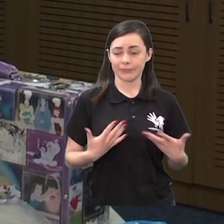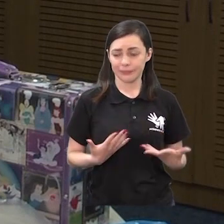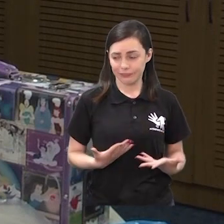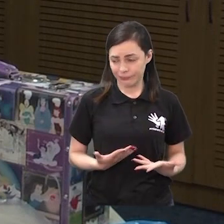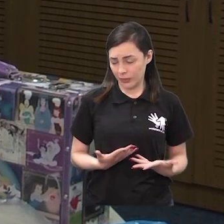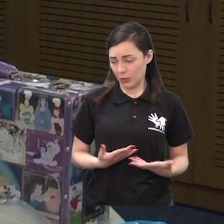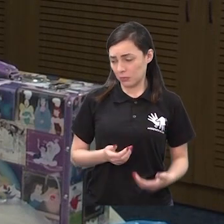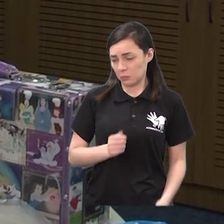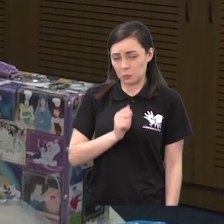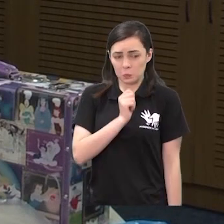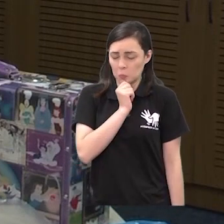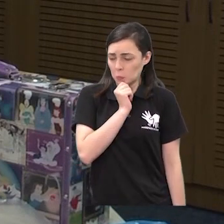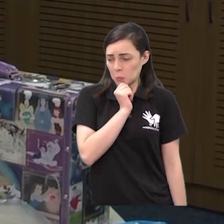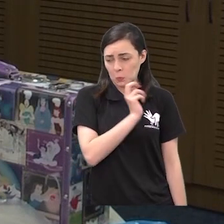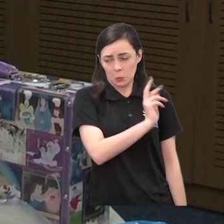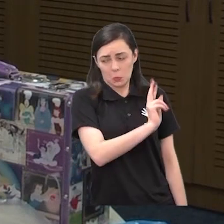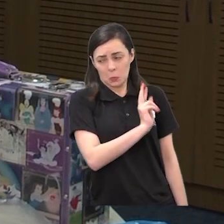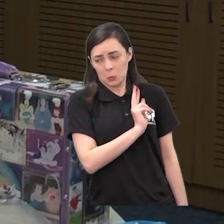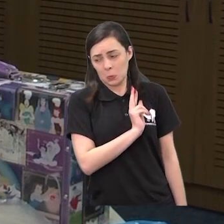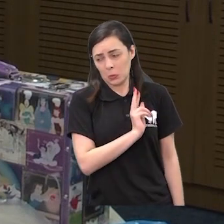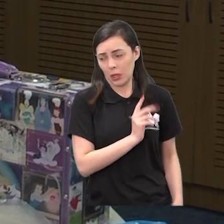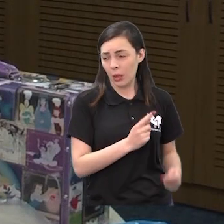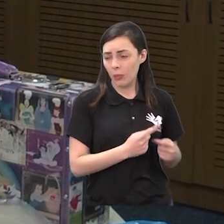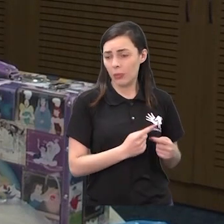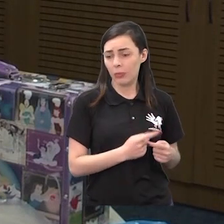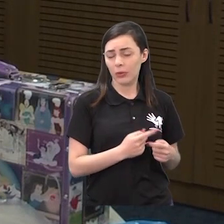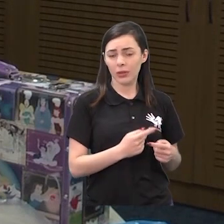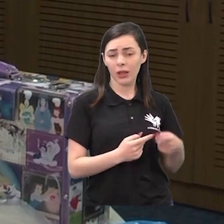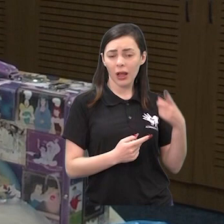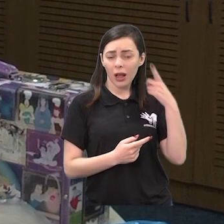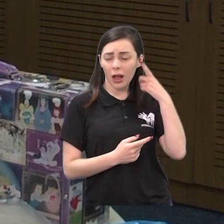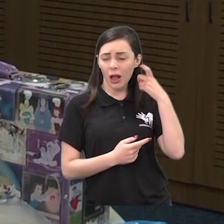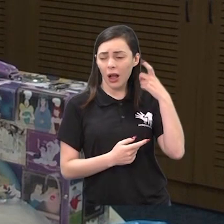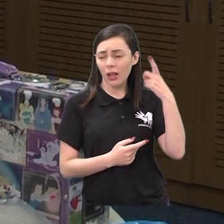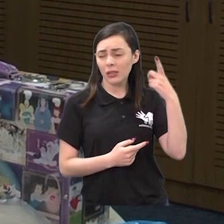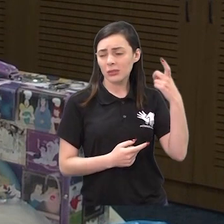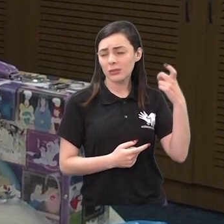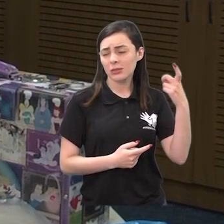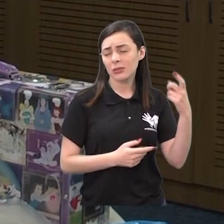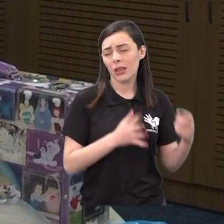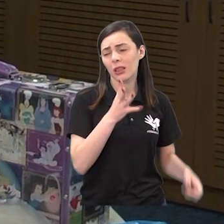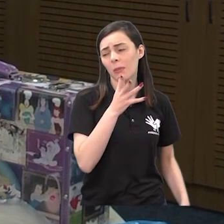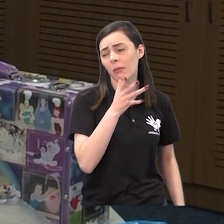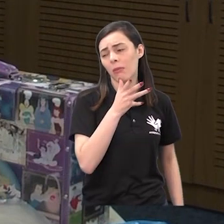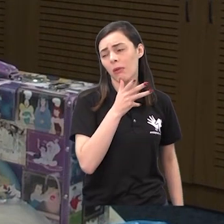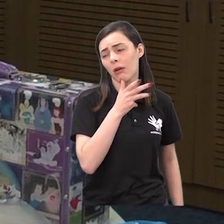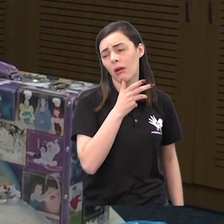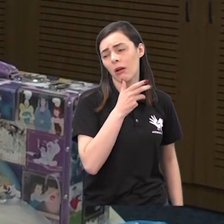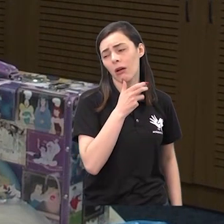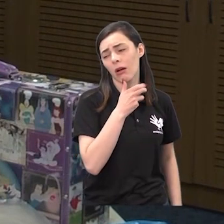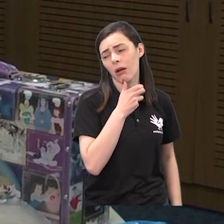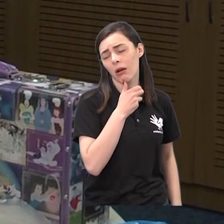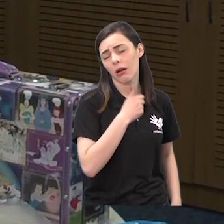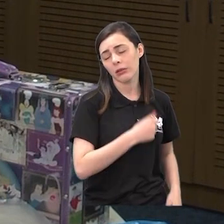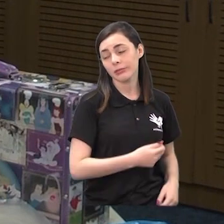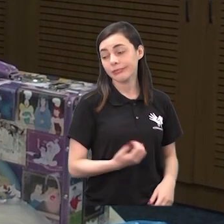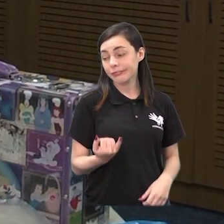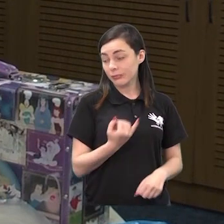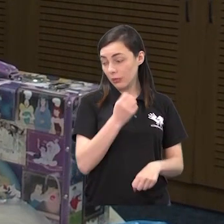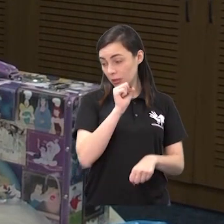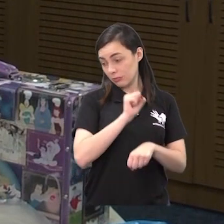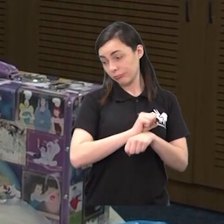Ora, ela ainda não respondeu. O som e a luz das estrelas tardam a chegar na Terra. Teremos